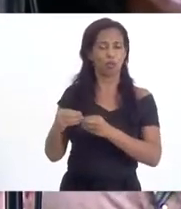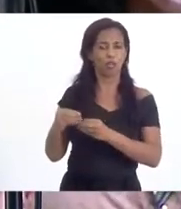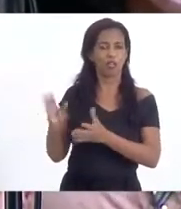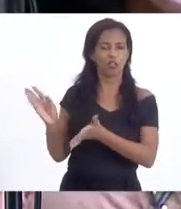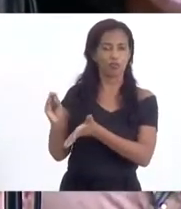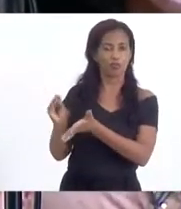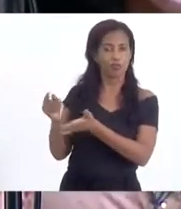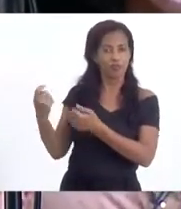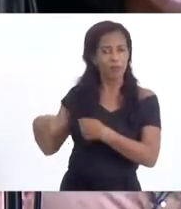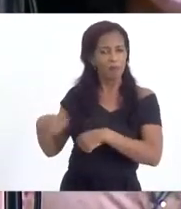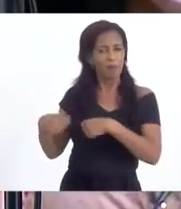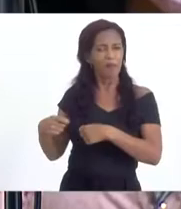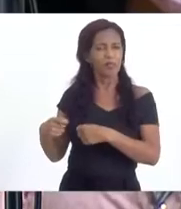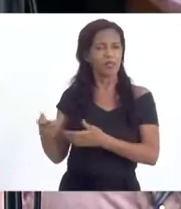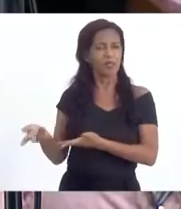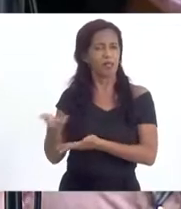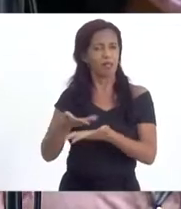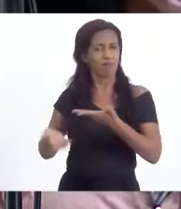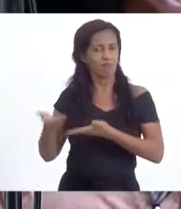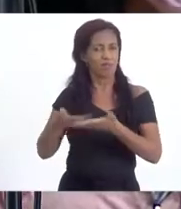dos royalties. Então,